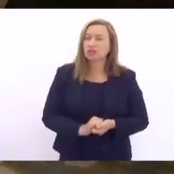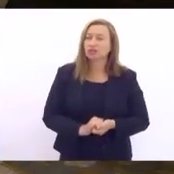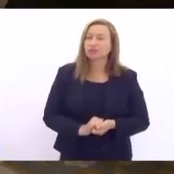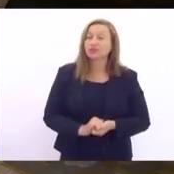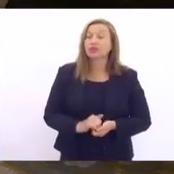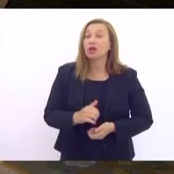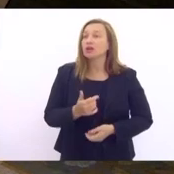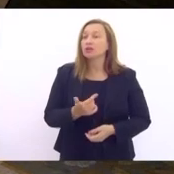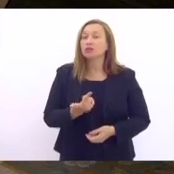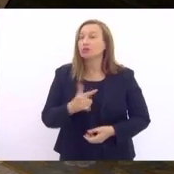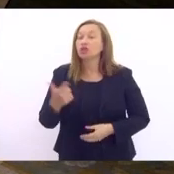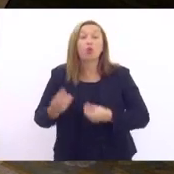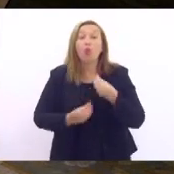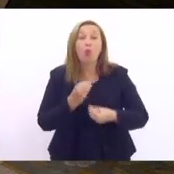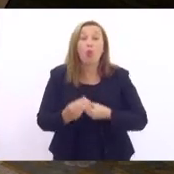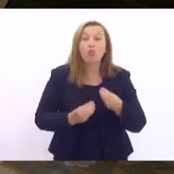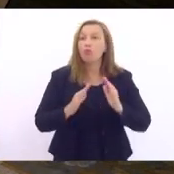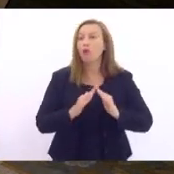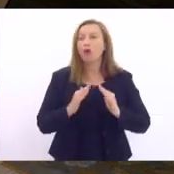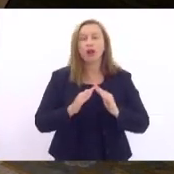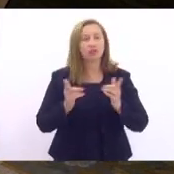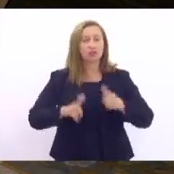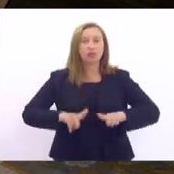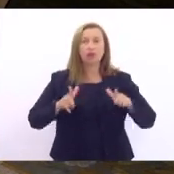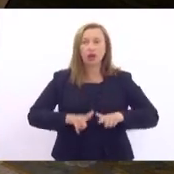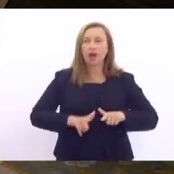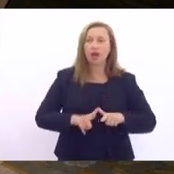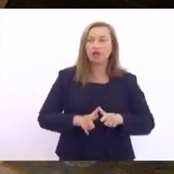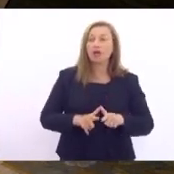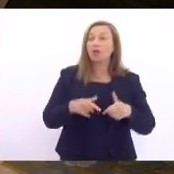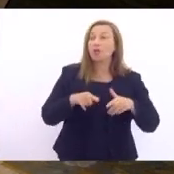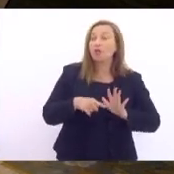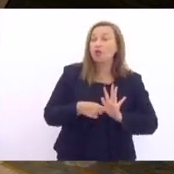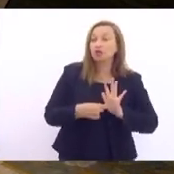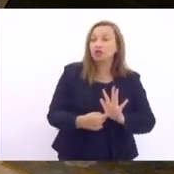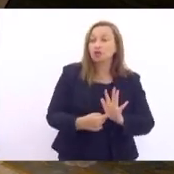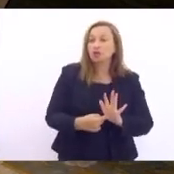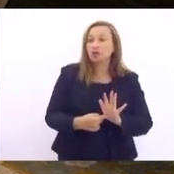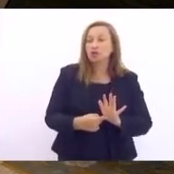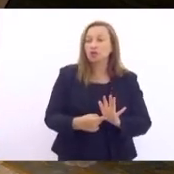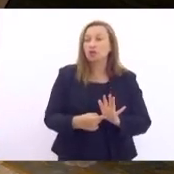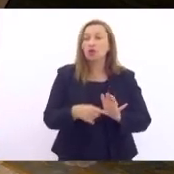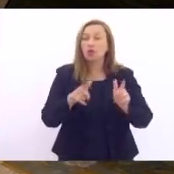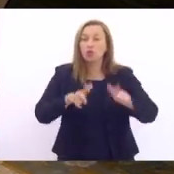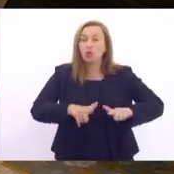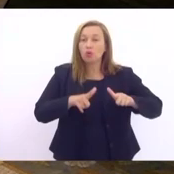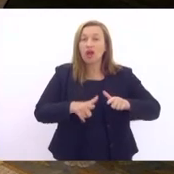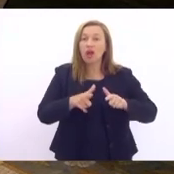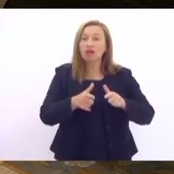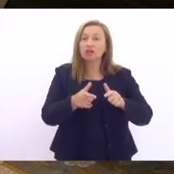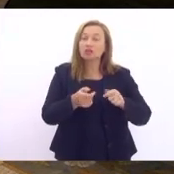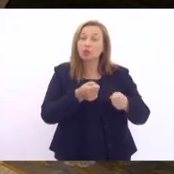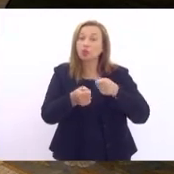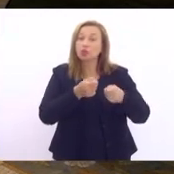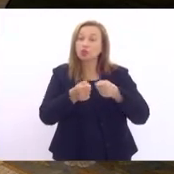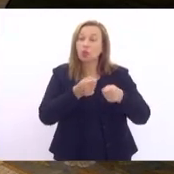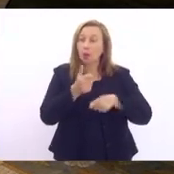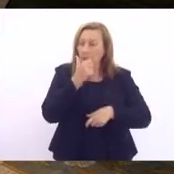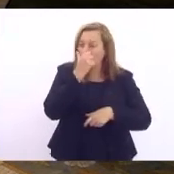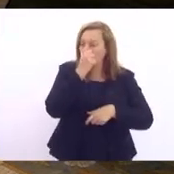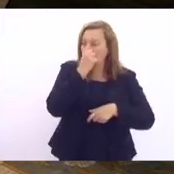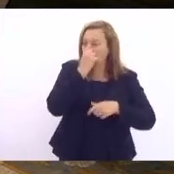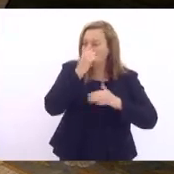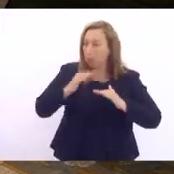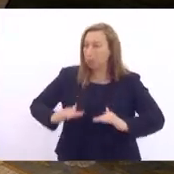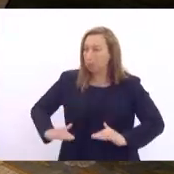e foram definidas como zonas de controle de cheias. Portanto, esse é o problema. O